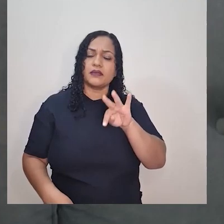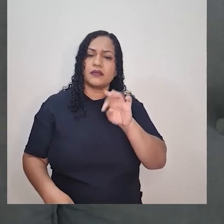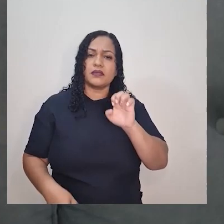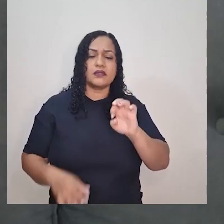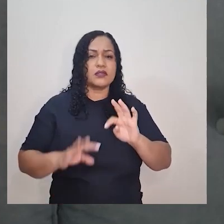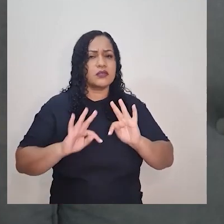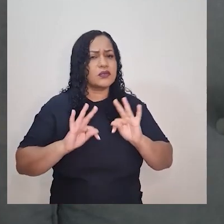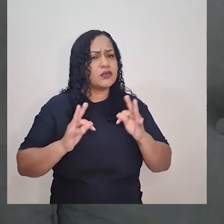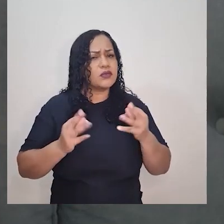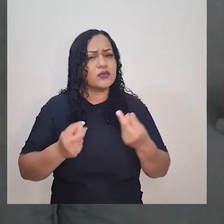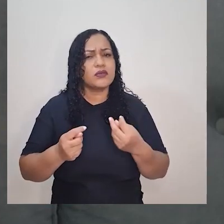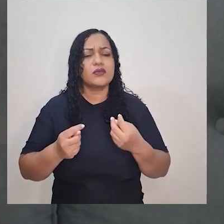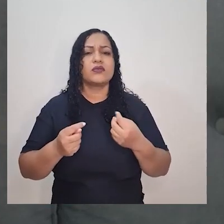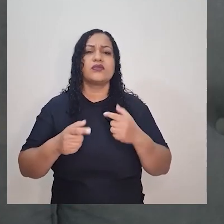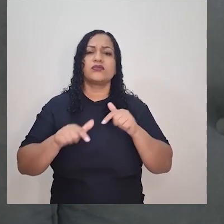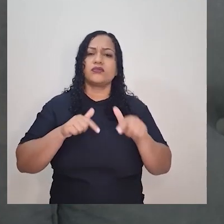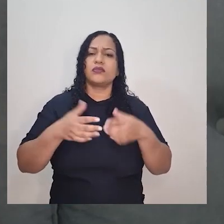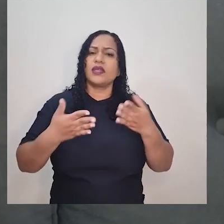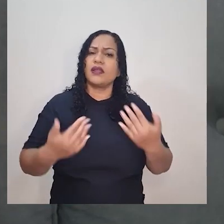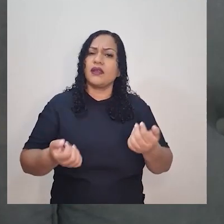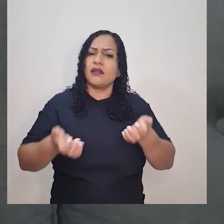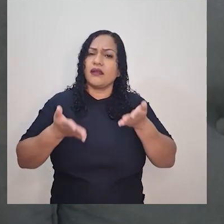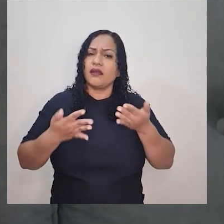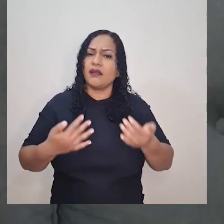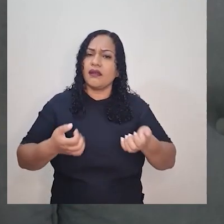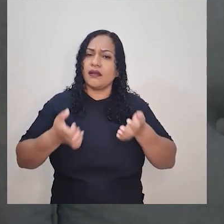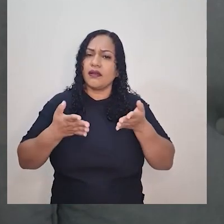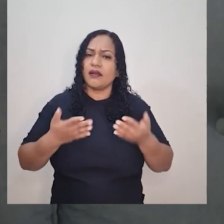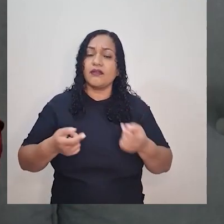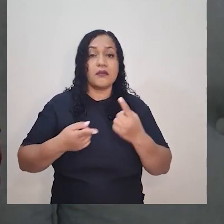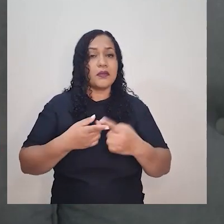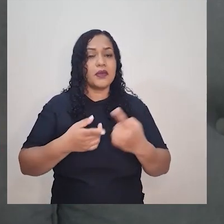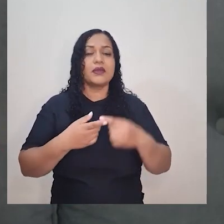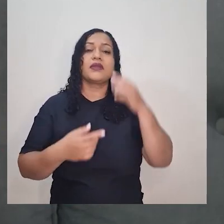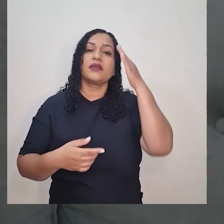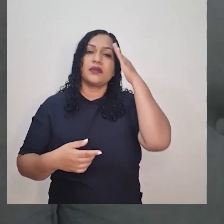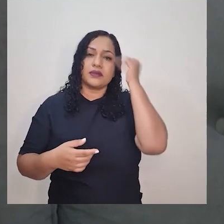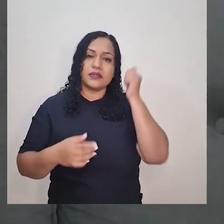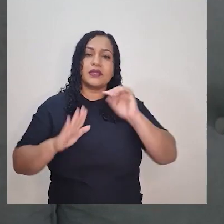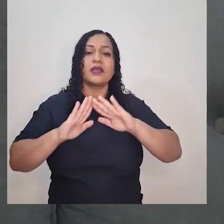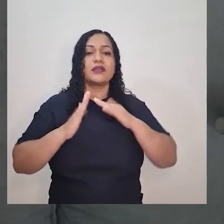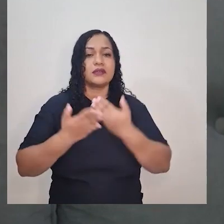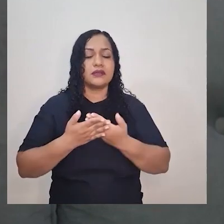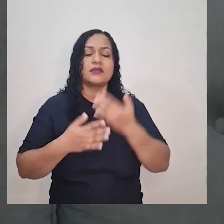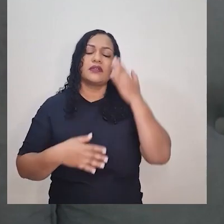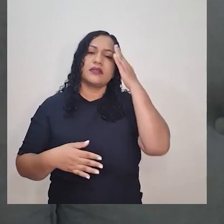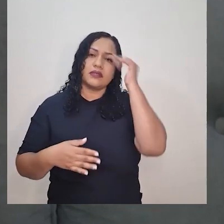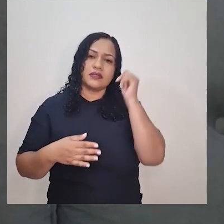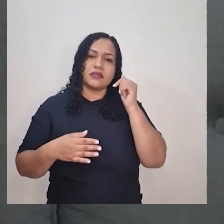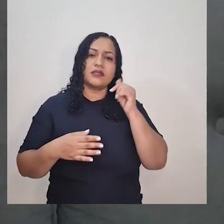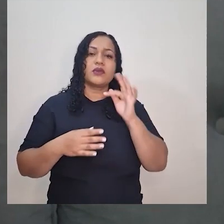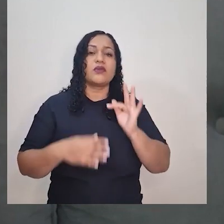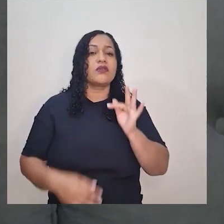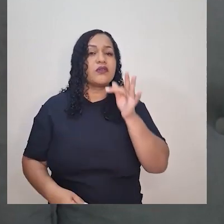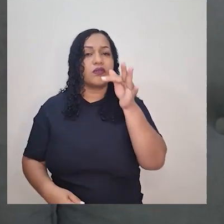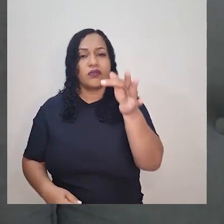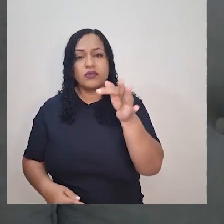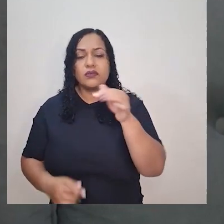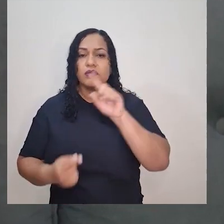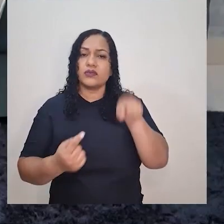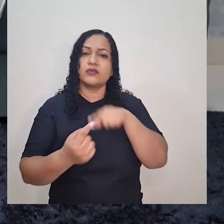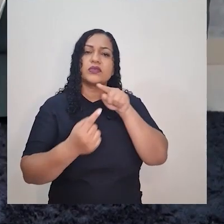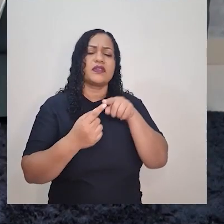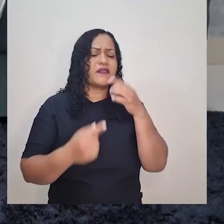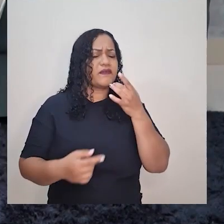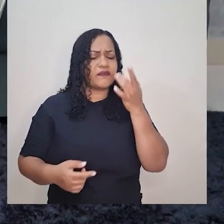de certa forma, ele gera uma leveza. Porque eu sei, a escola que sabe para onde vai, fica muito mais fácil de você